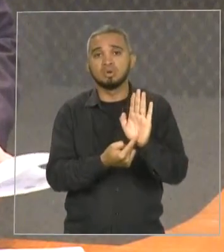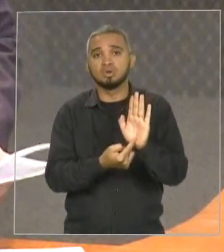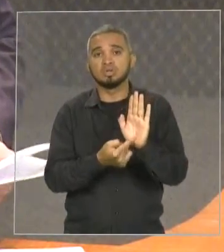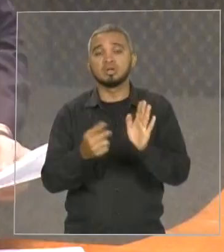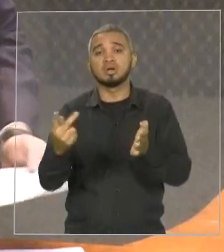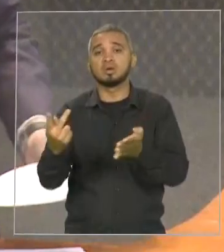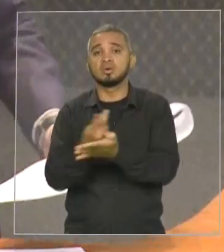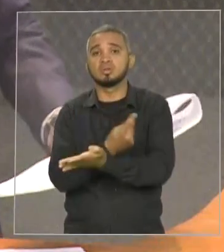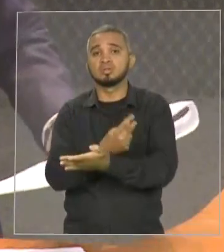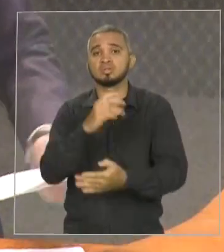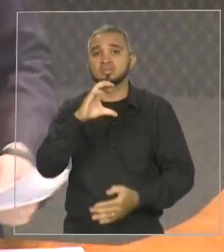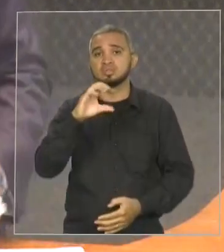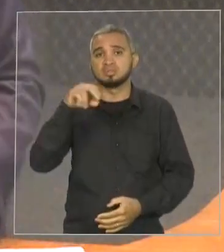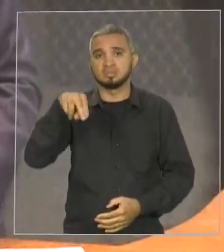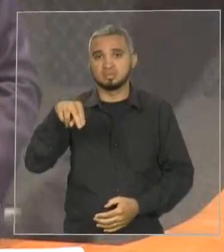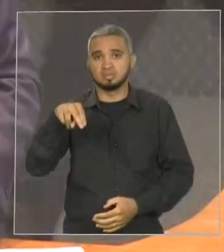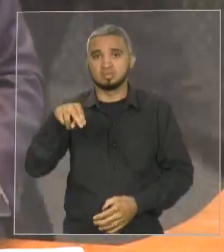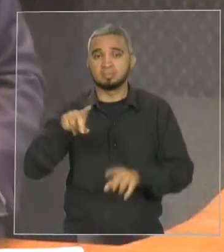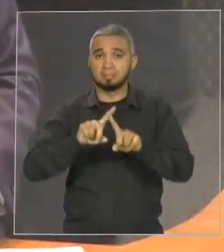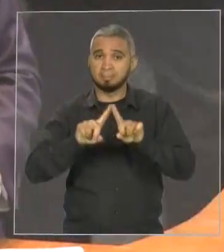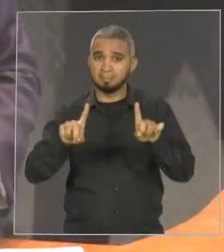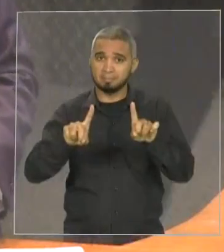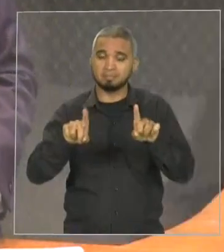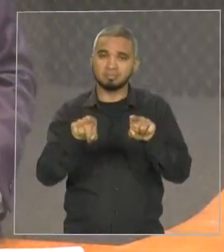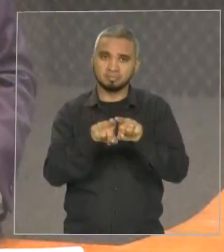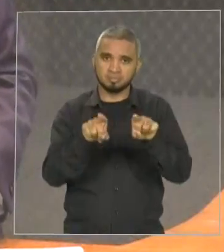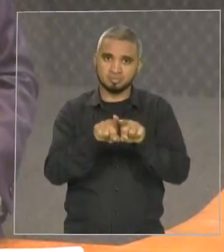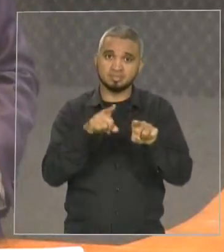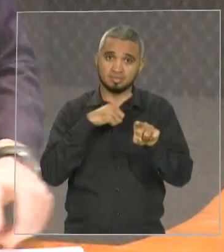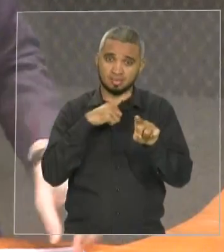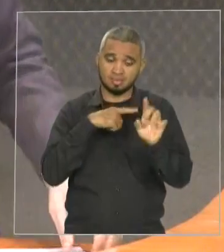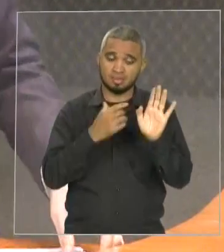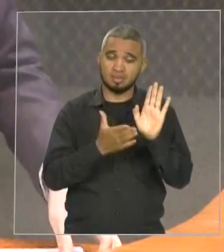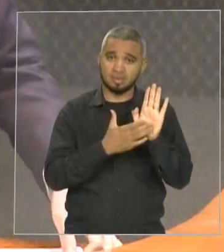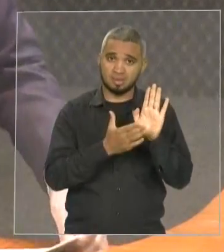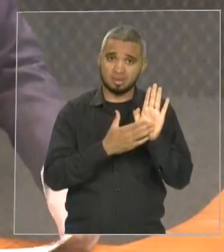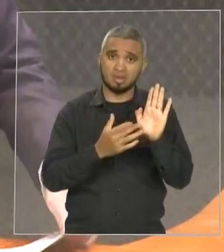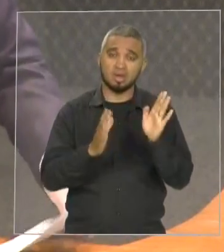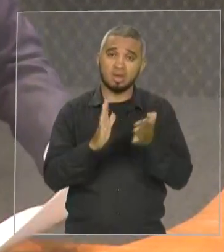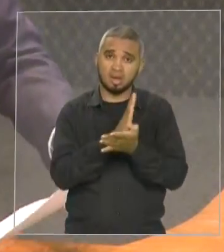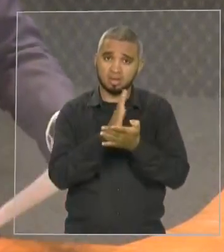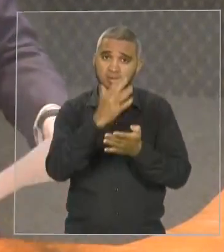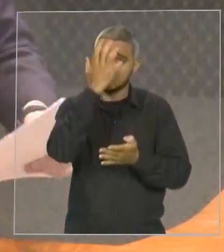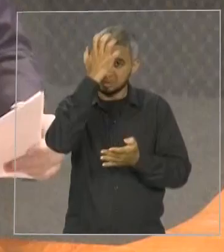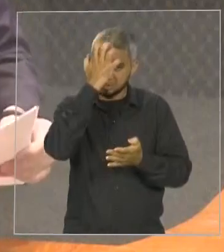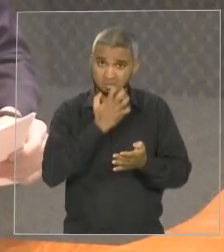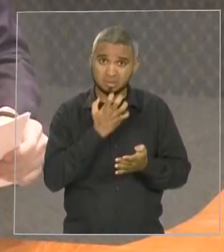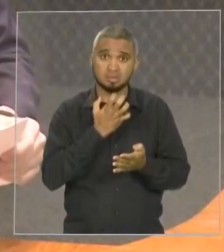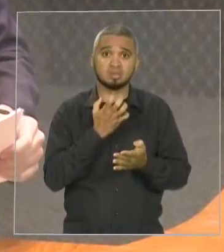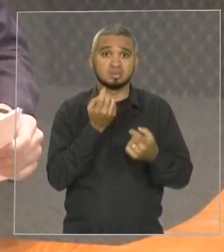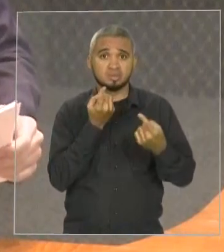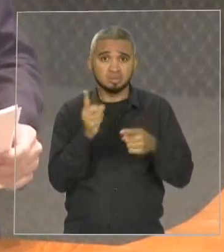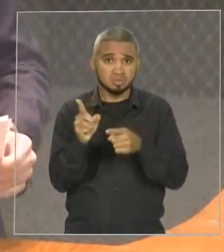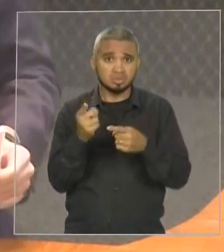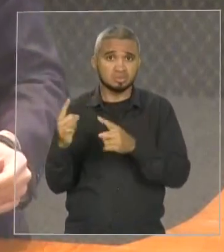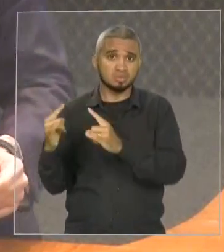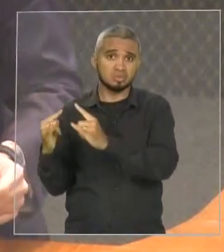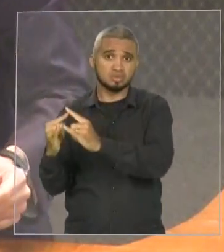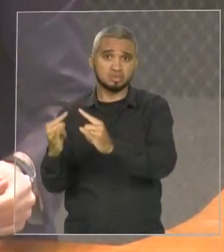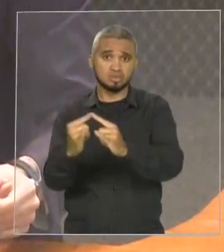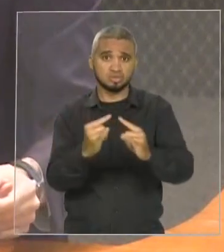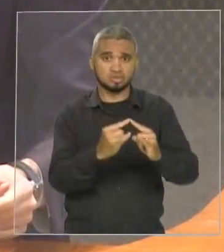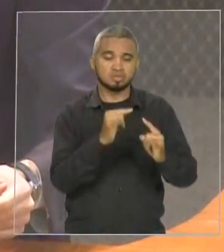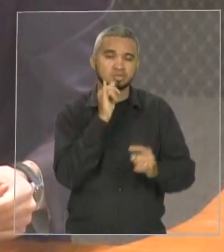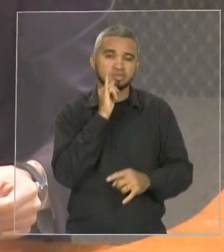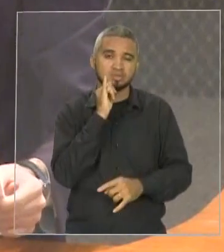ICN, mas aqui nós temos também denúncias graves no que diz respeito a outros institutos, como o Aqua,